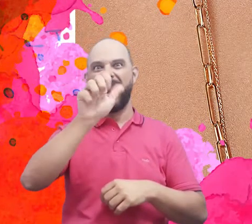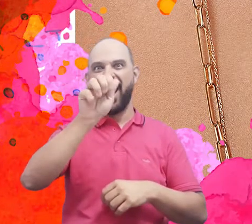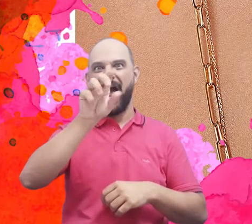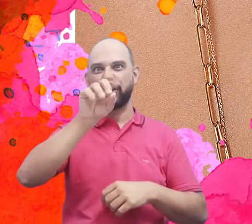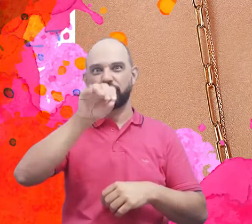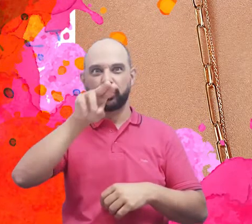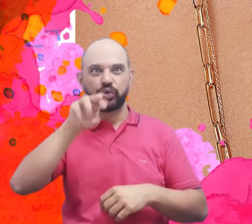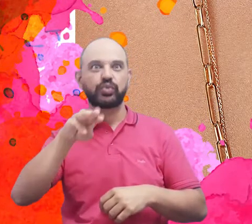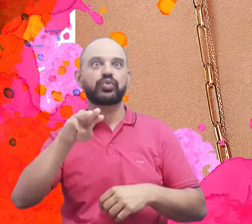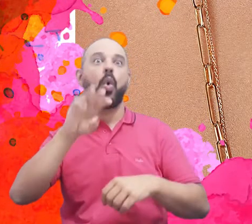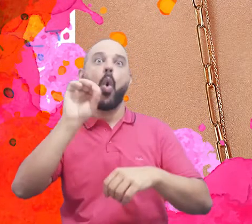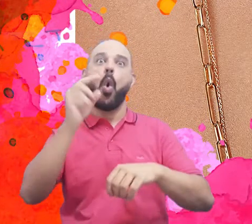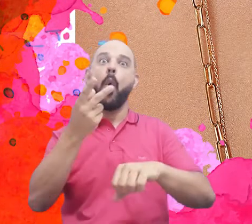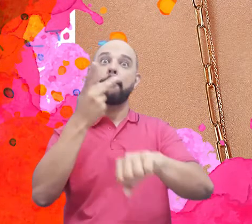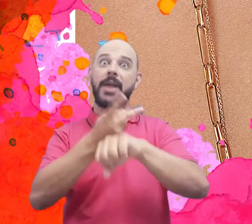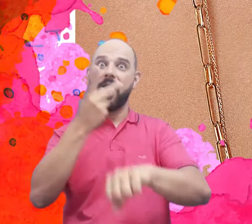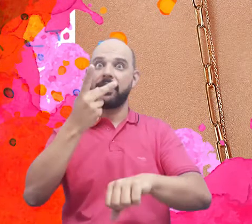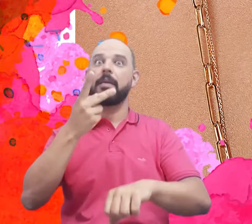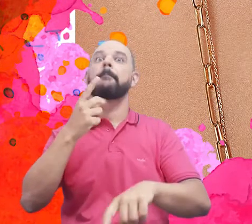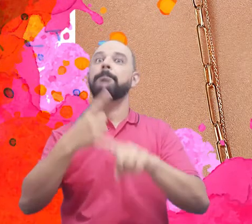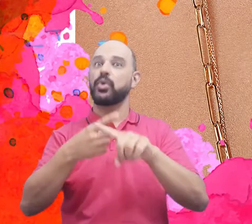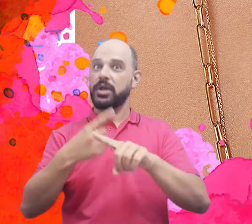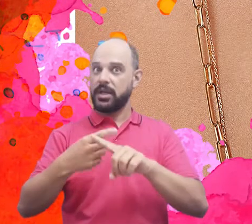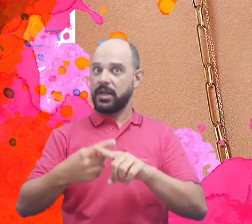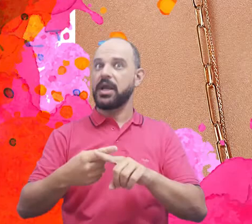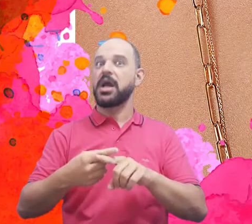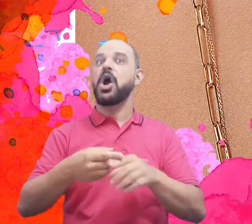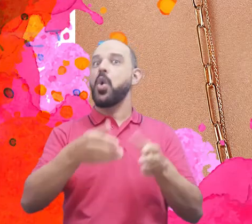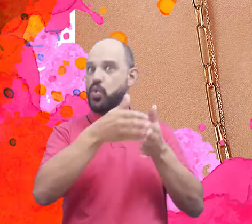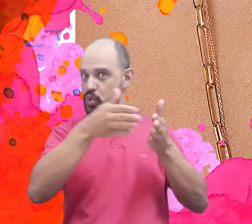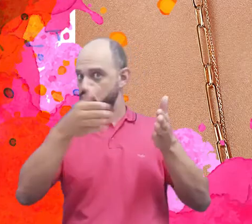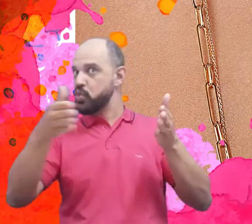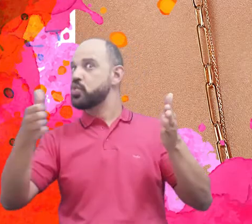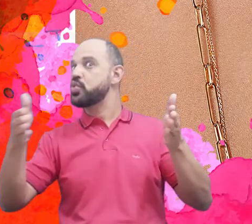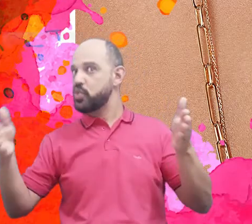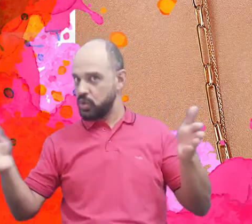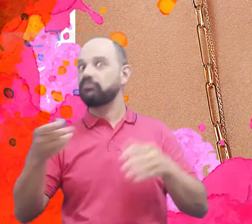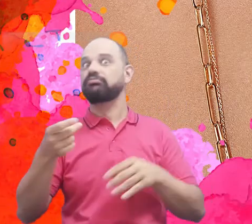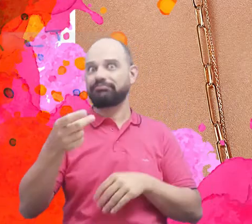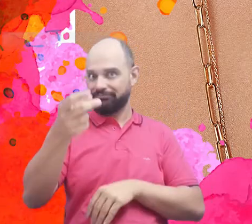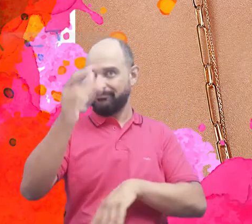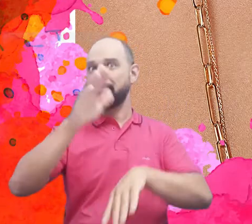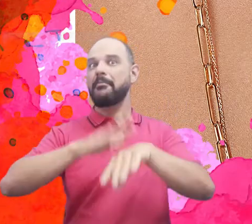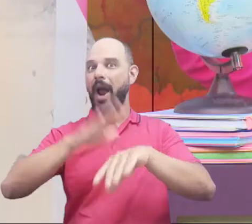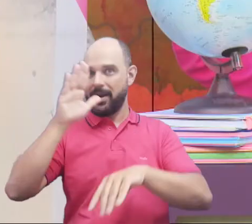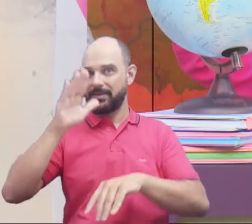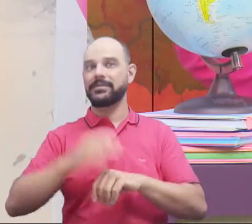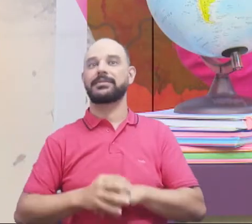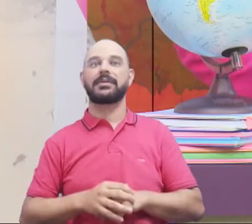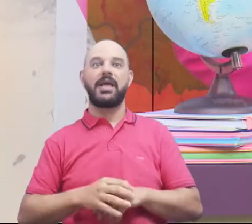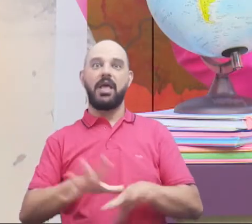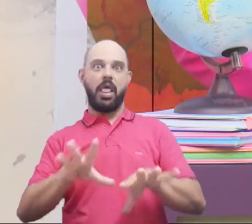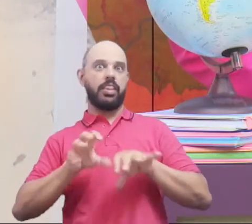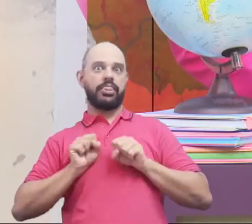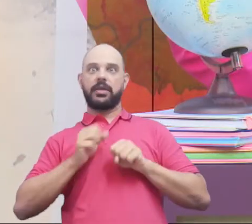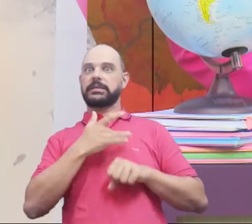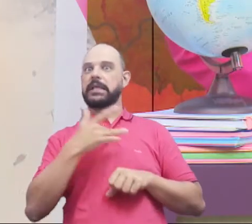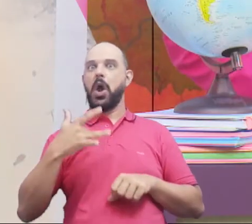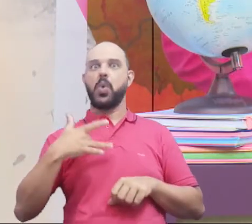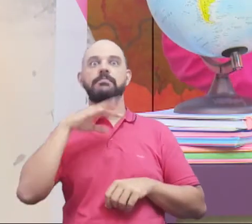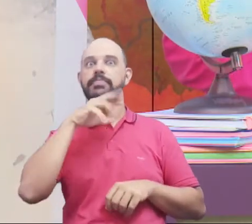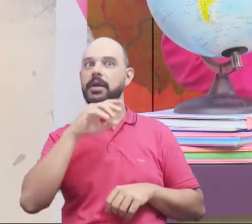e prata, tudo para aumentar a durabilidade e reduzir os efeitos nocivos à saúde. Além de